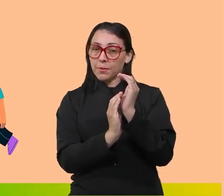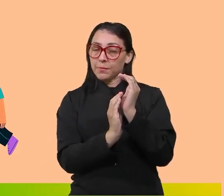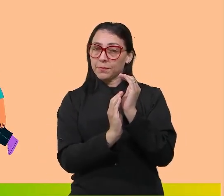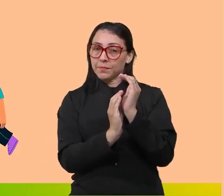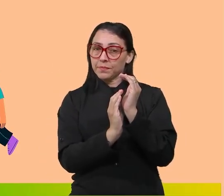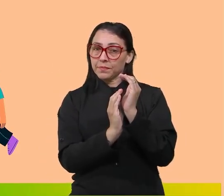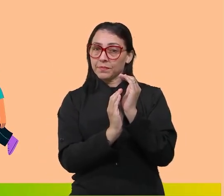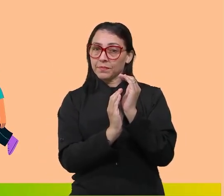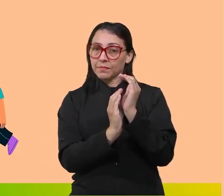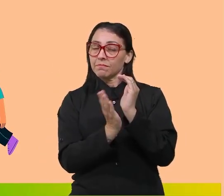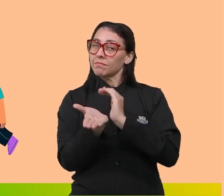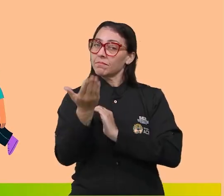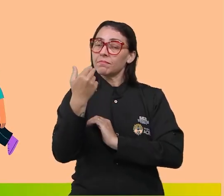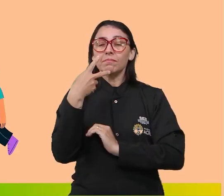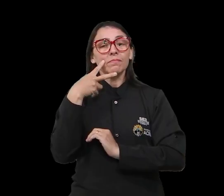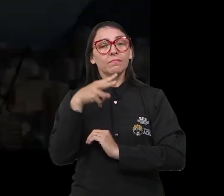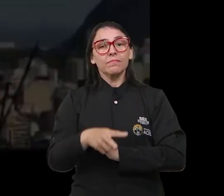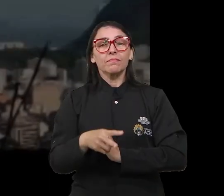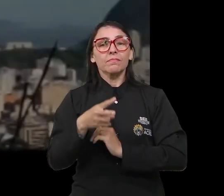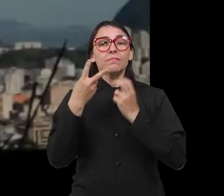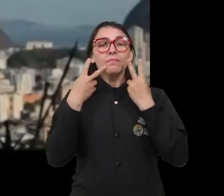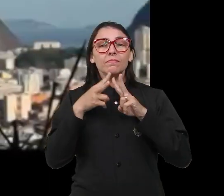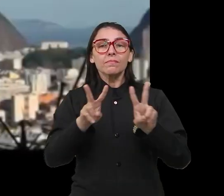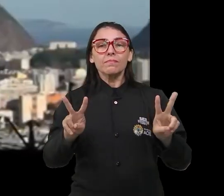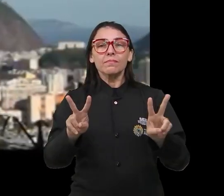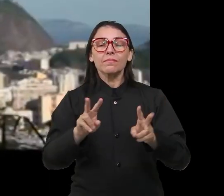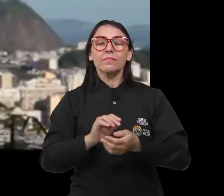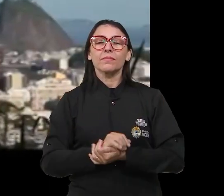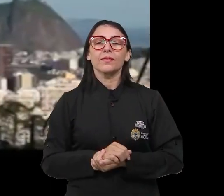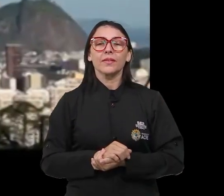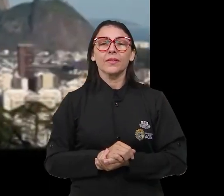aí nesses testemunhos.